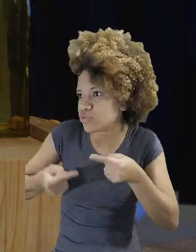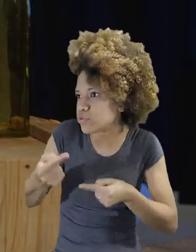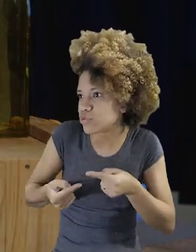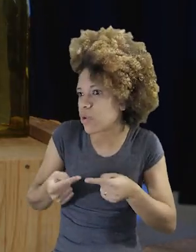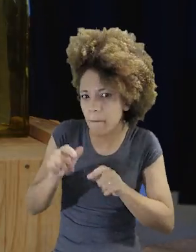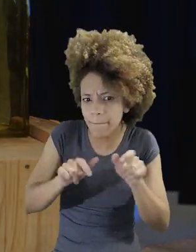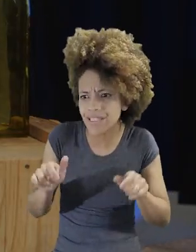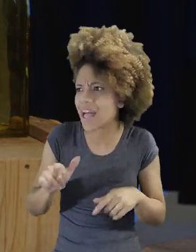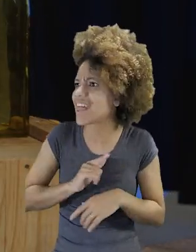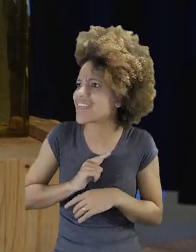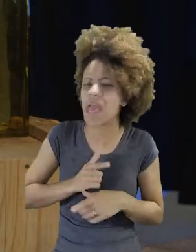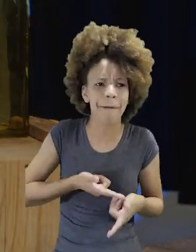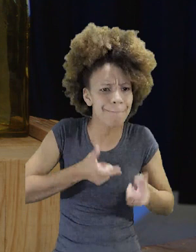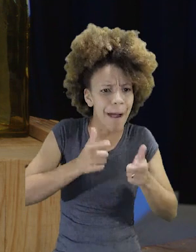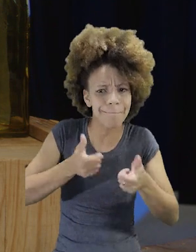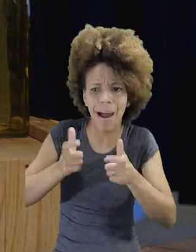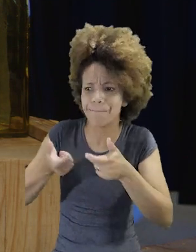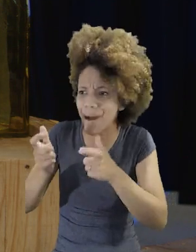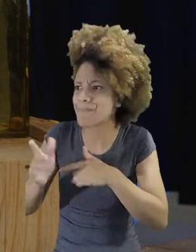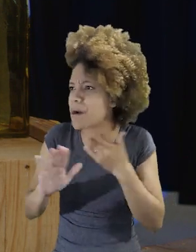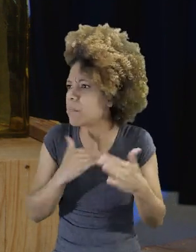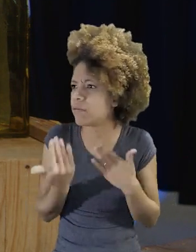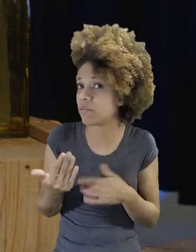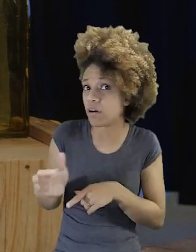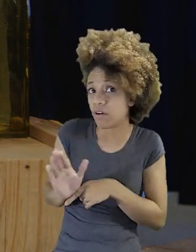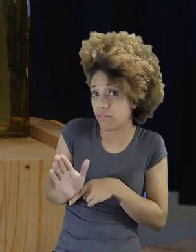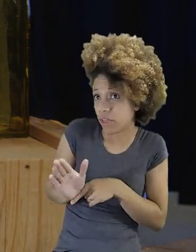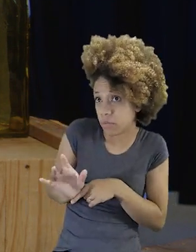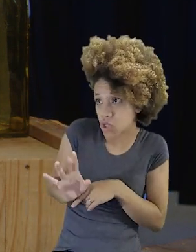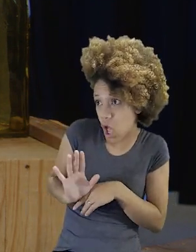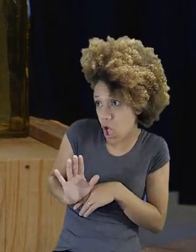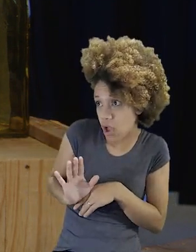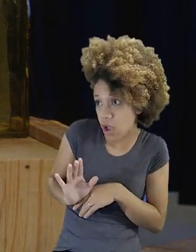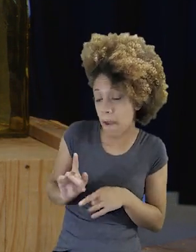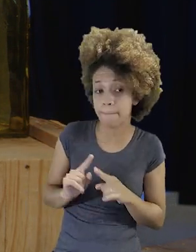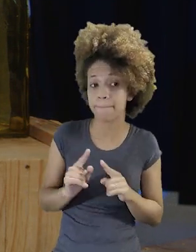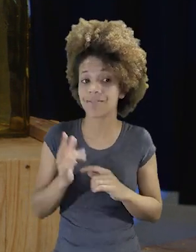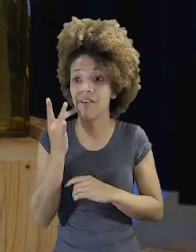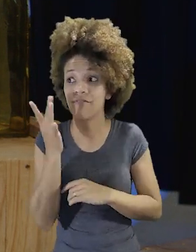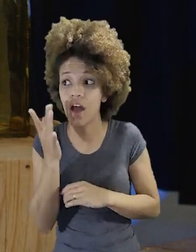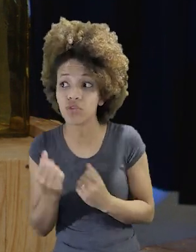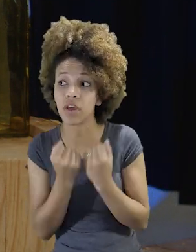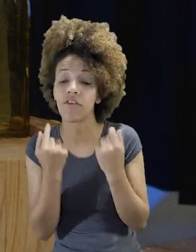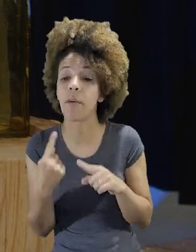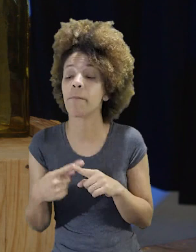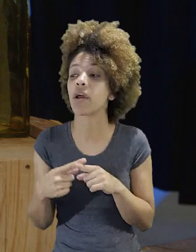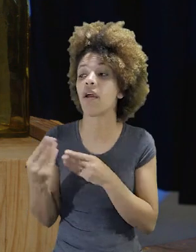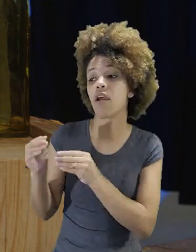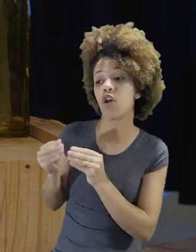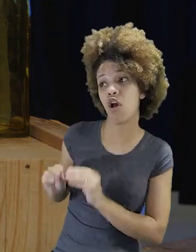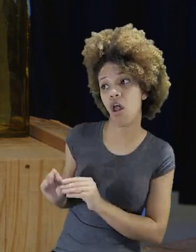várias vezes teve que discutir com com gente fala tem muita Matança tem muito tiro não sei quê no filme é um filme e é um pouco mais fácil